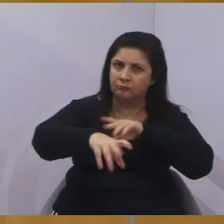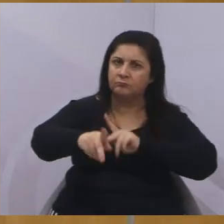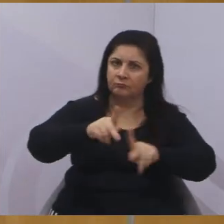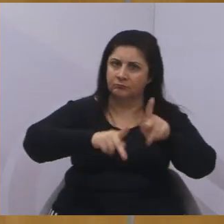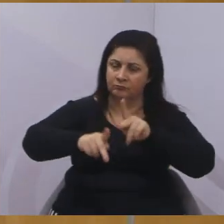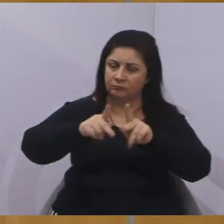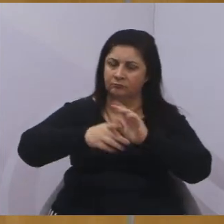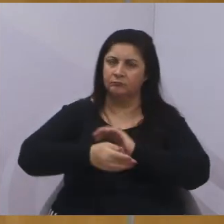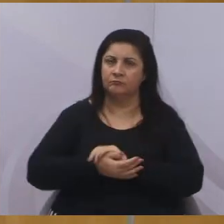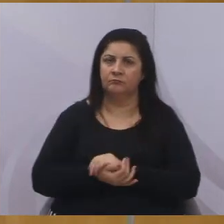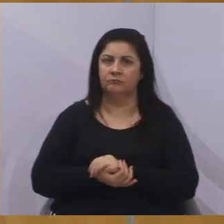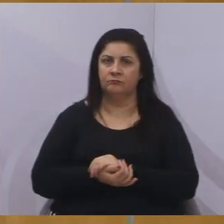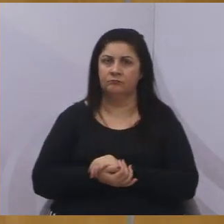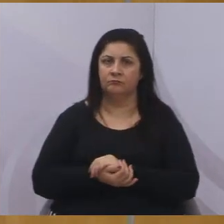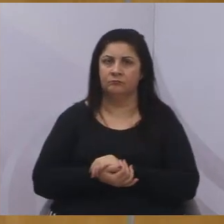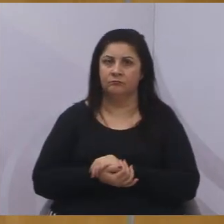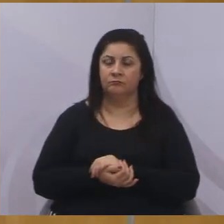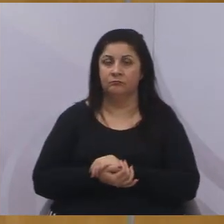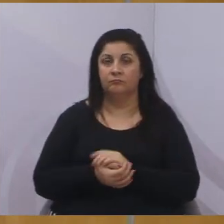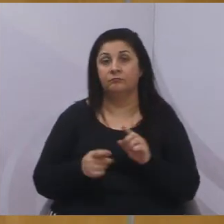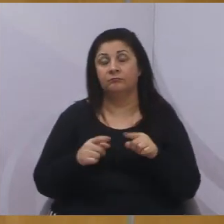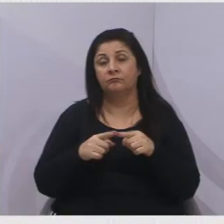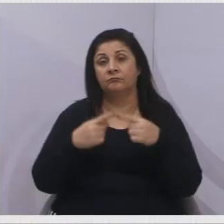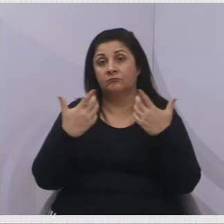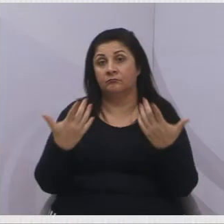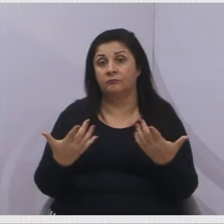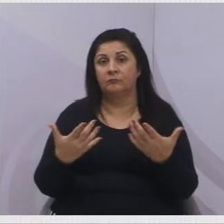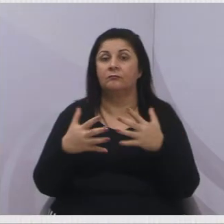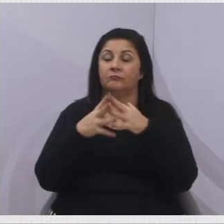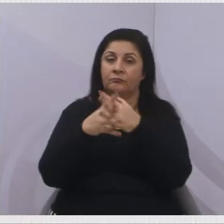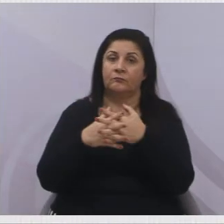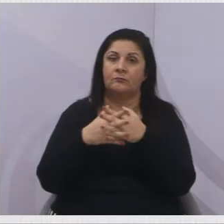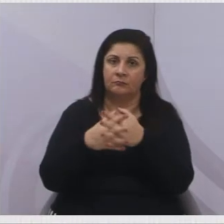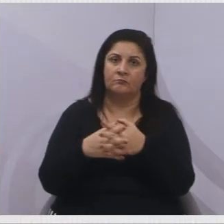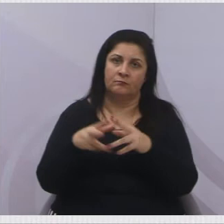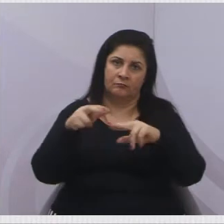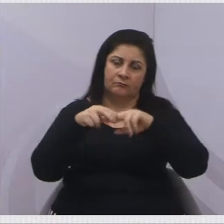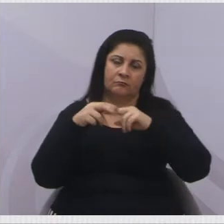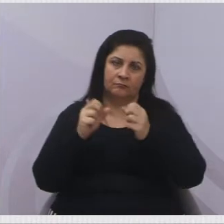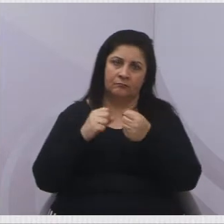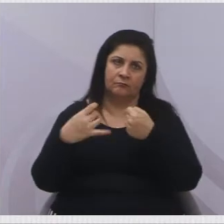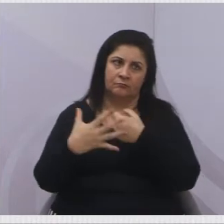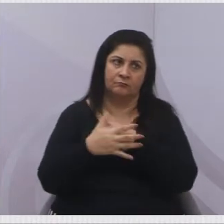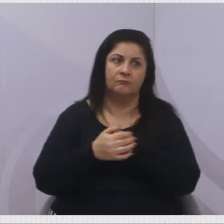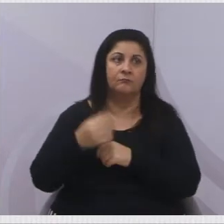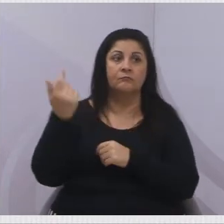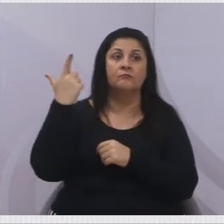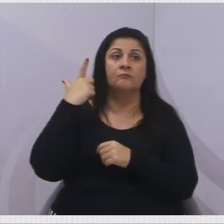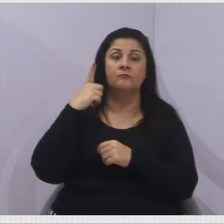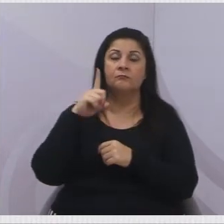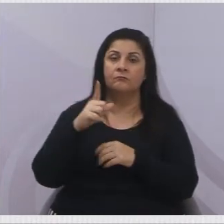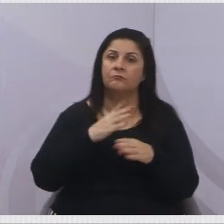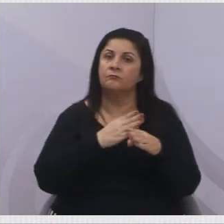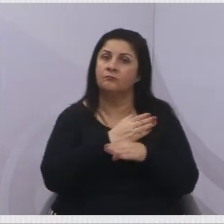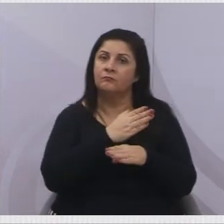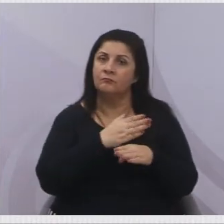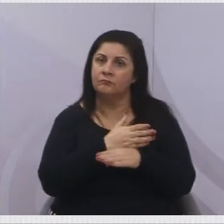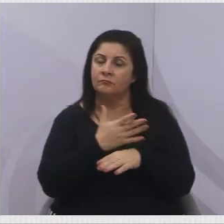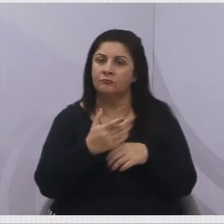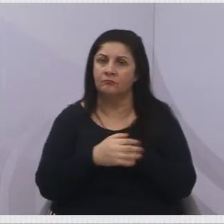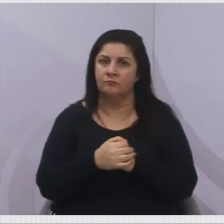educativas, apesar de todas as dificuldades, conseguimos garantir a participação